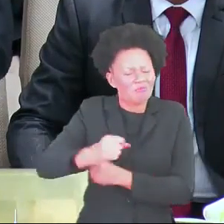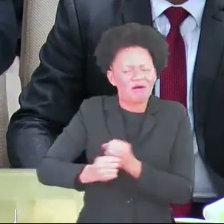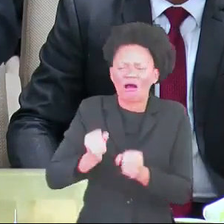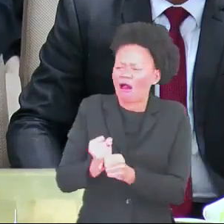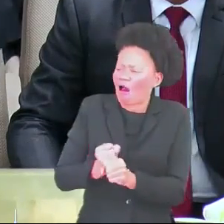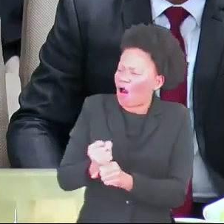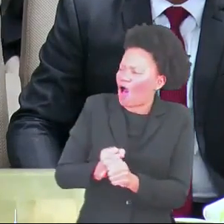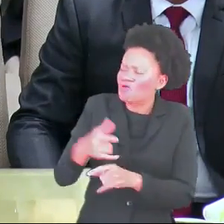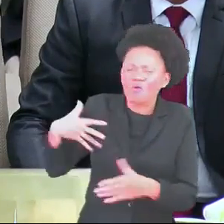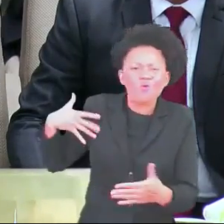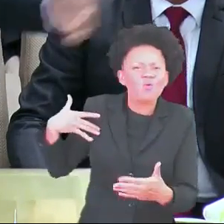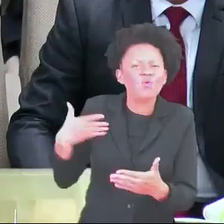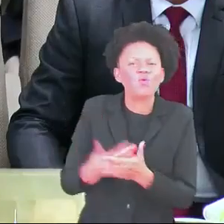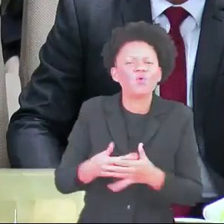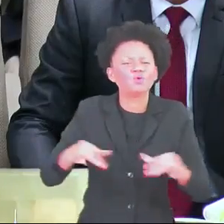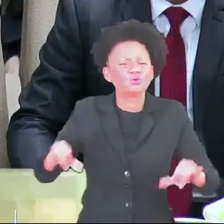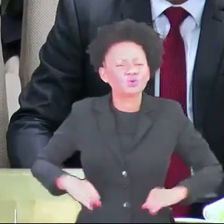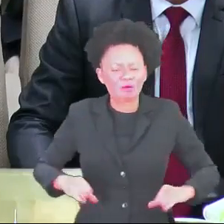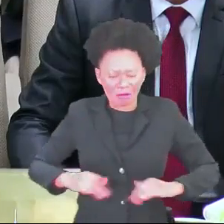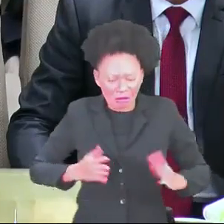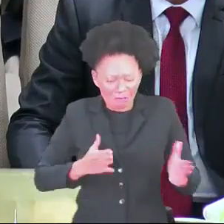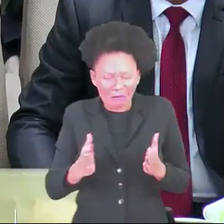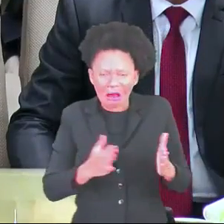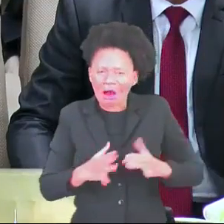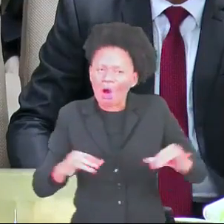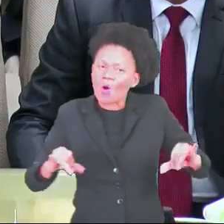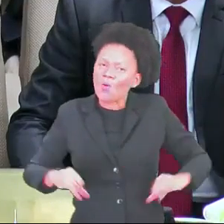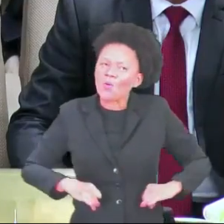sofrimento, foram vários tempos de aflições.